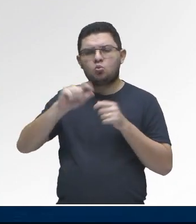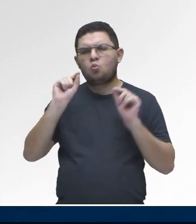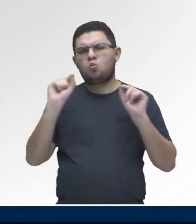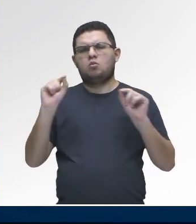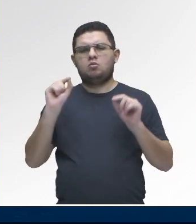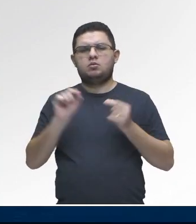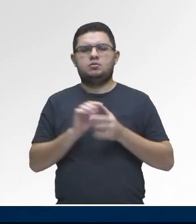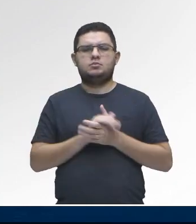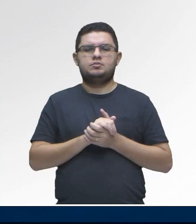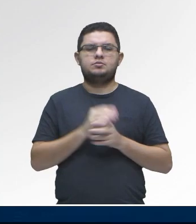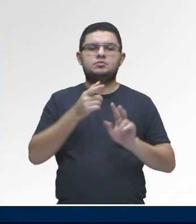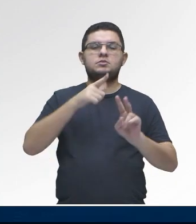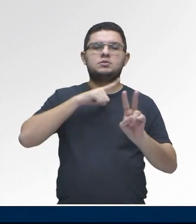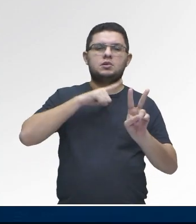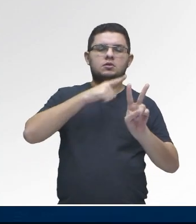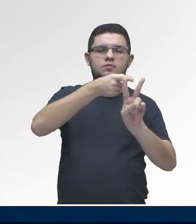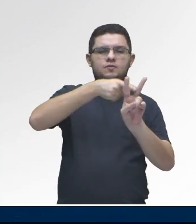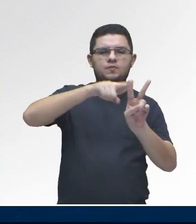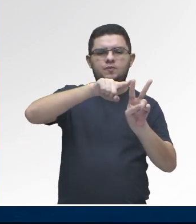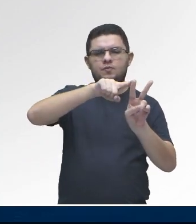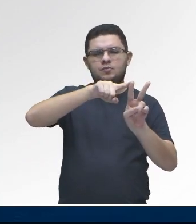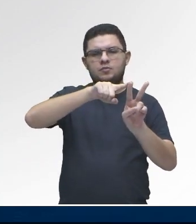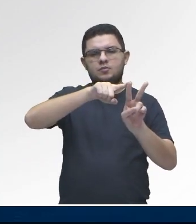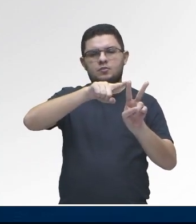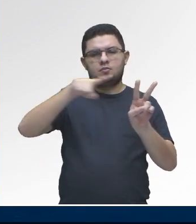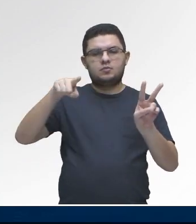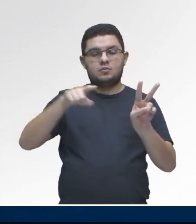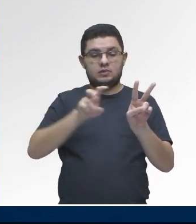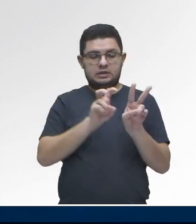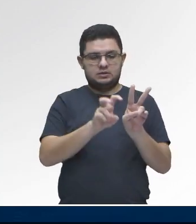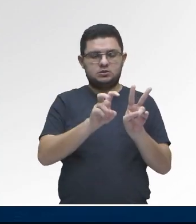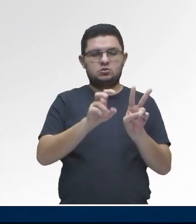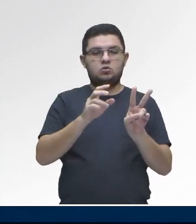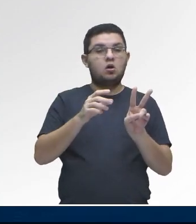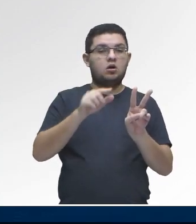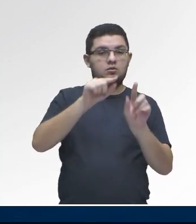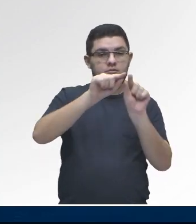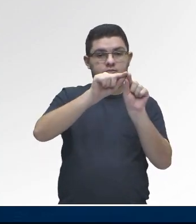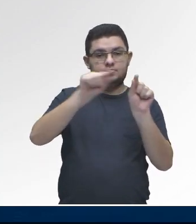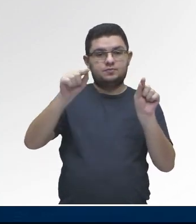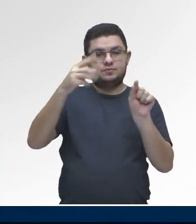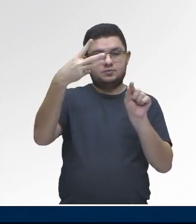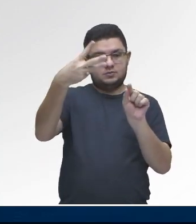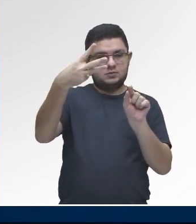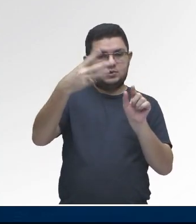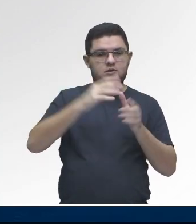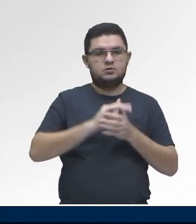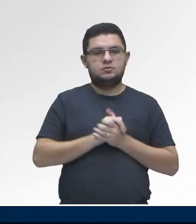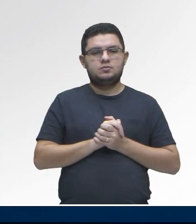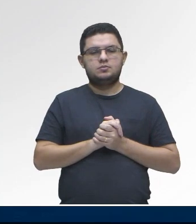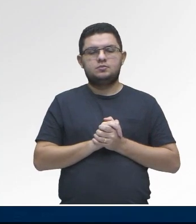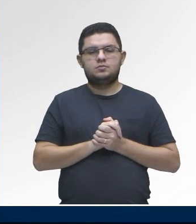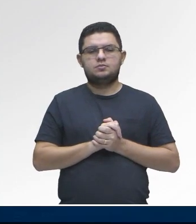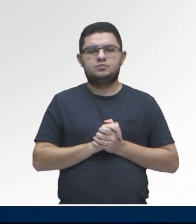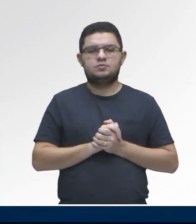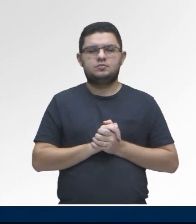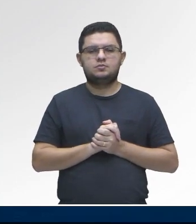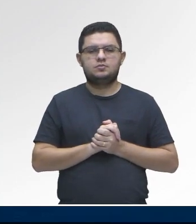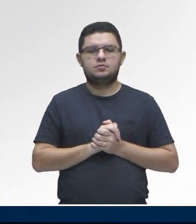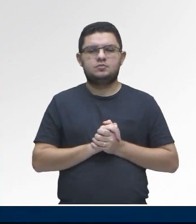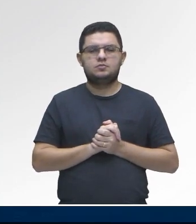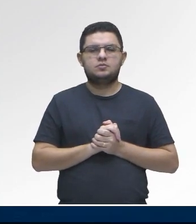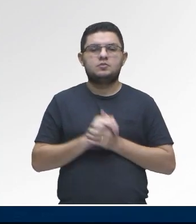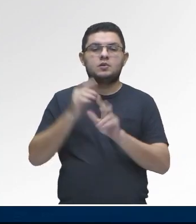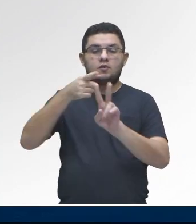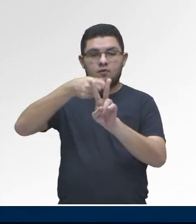3 raiz de 5. Vou multiplicar por raiz de 5 a parte de cima e a parte de baixo. Na parte de cima vai